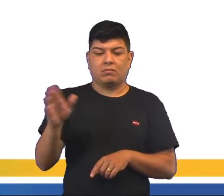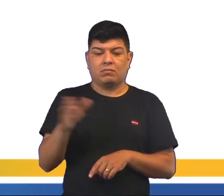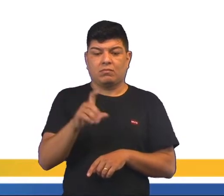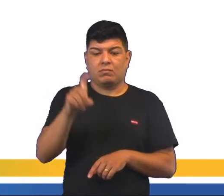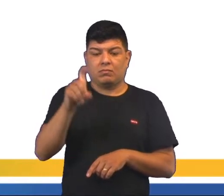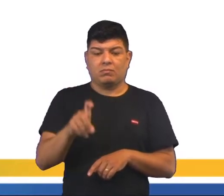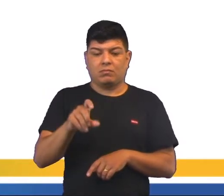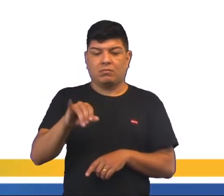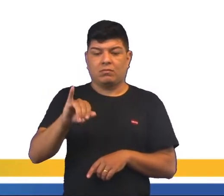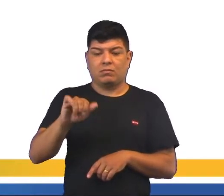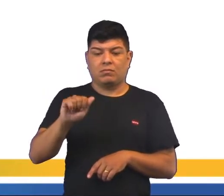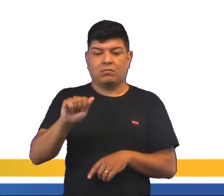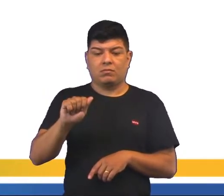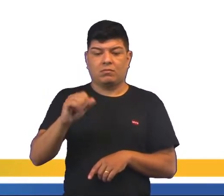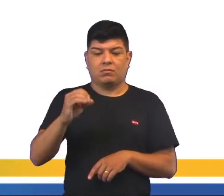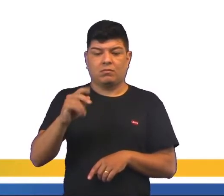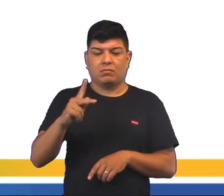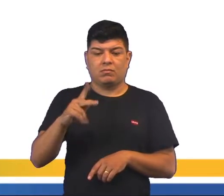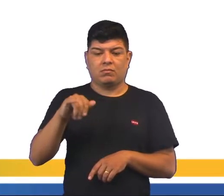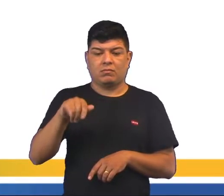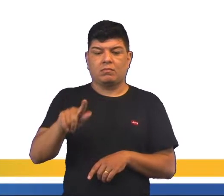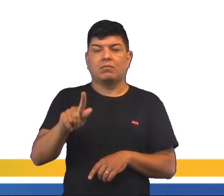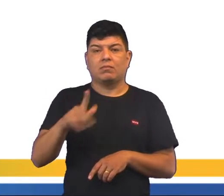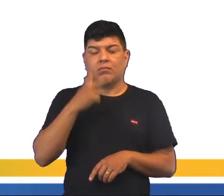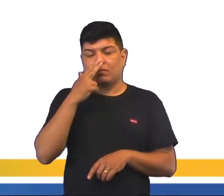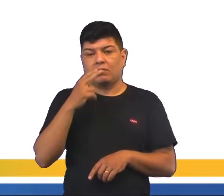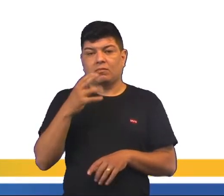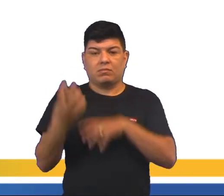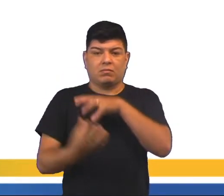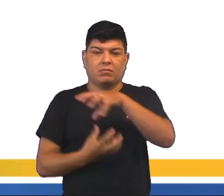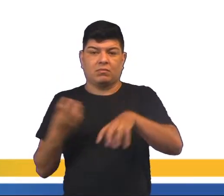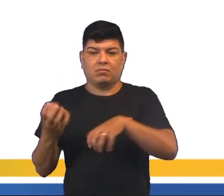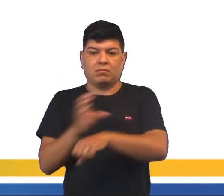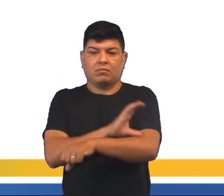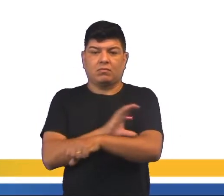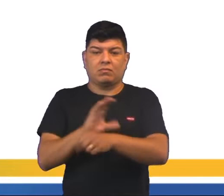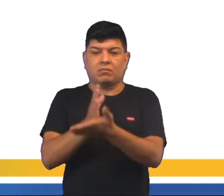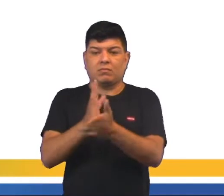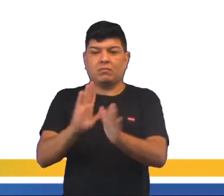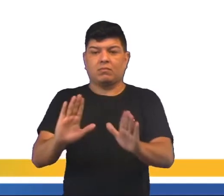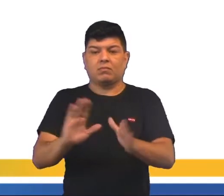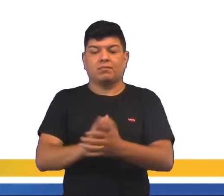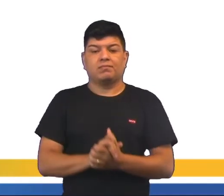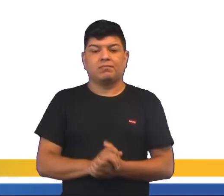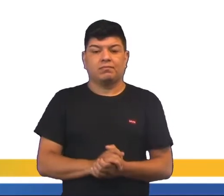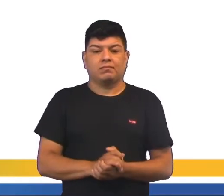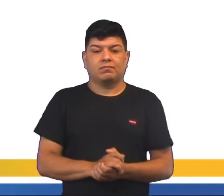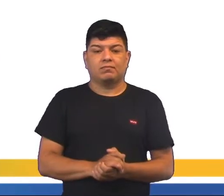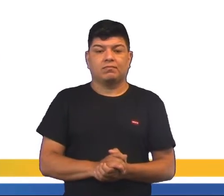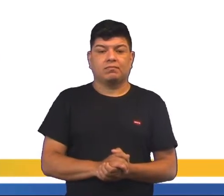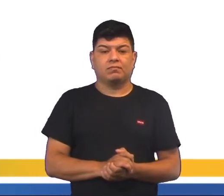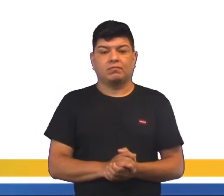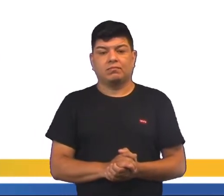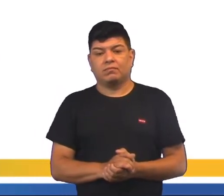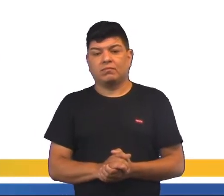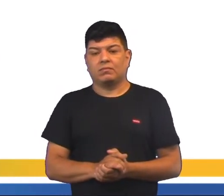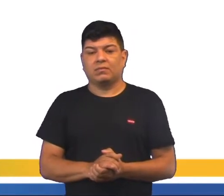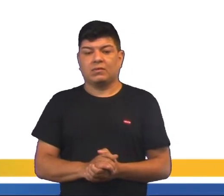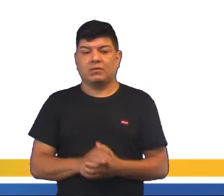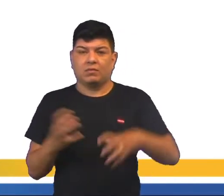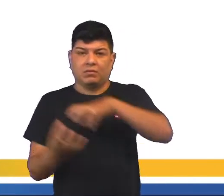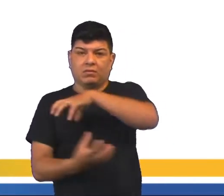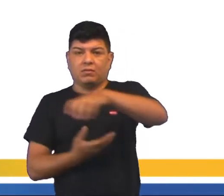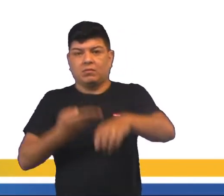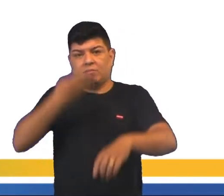em 1977, a Revolução Cultural ela é oficialmente encerrada. Vamos partir